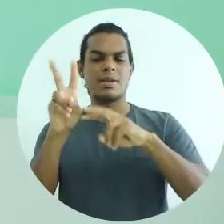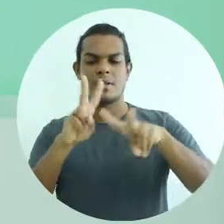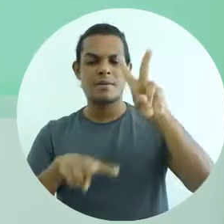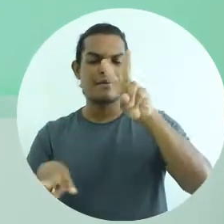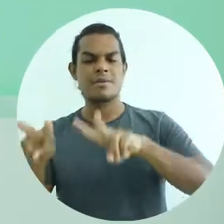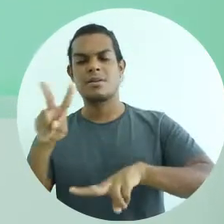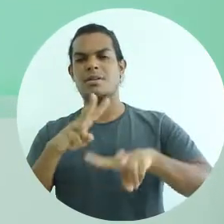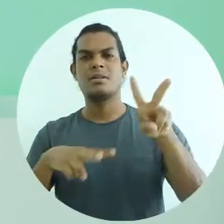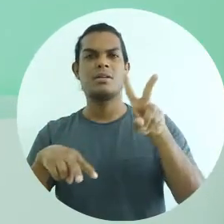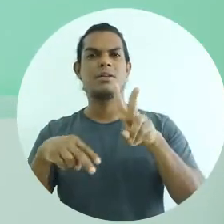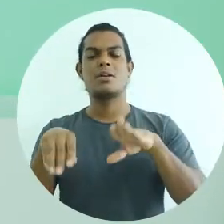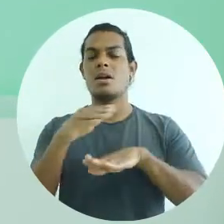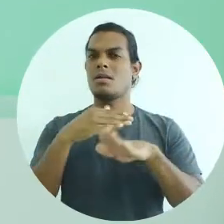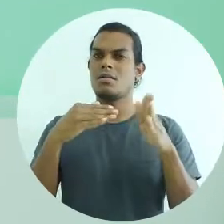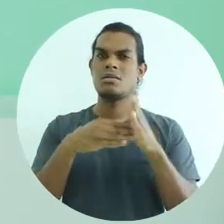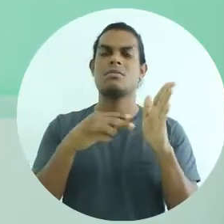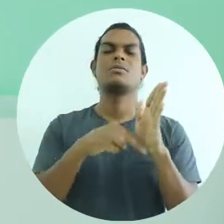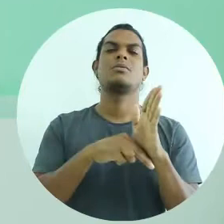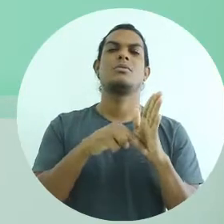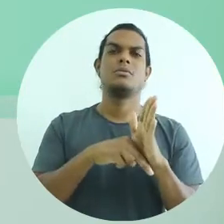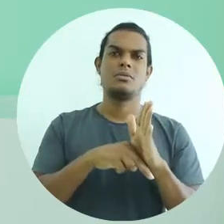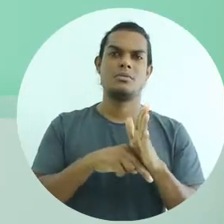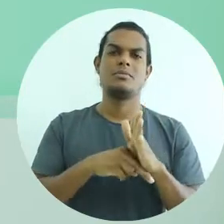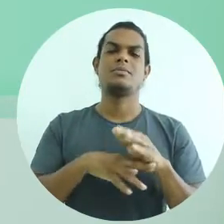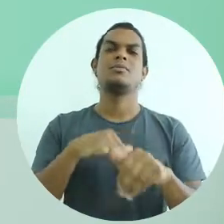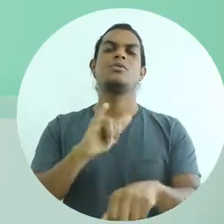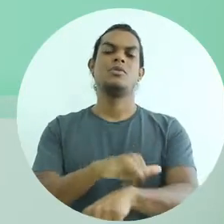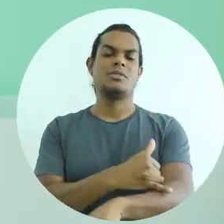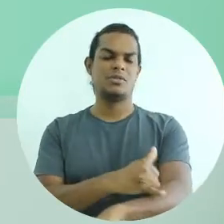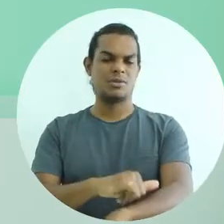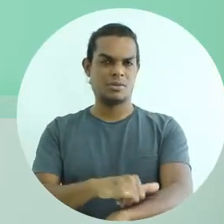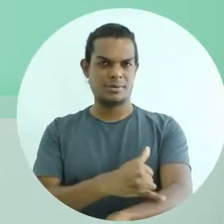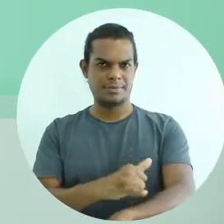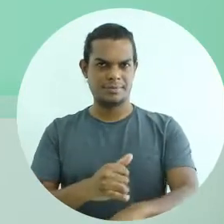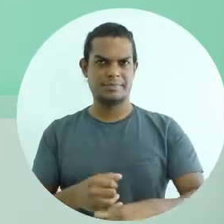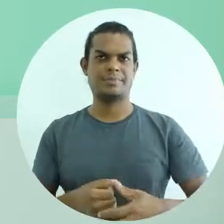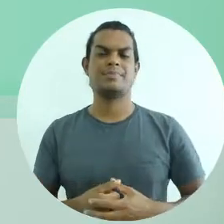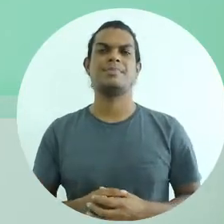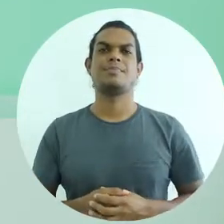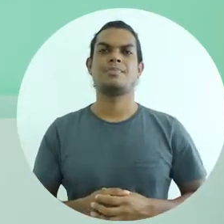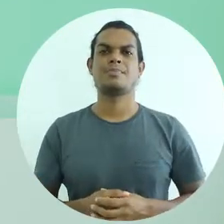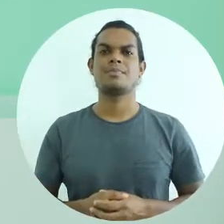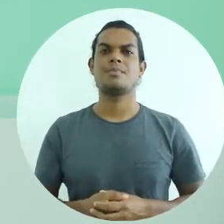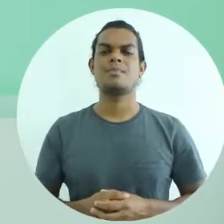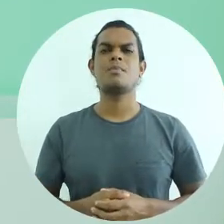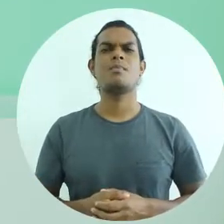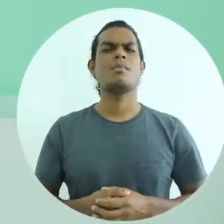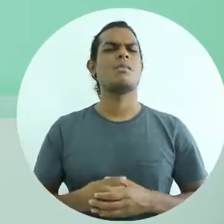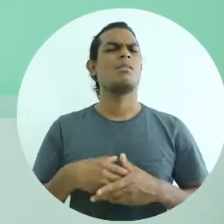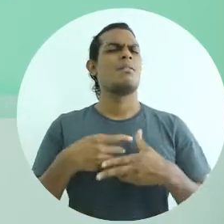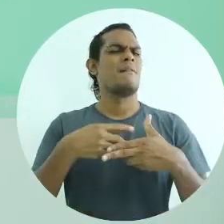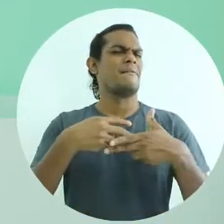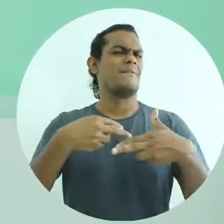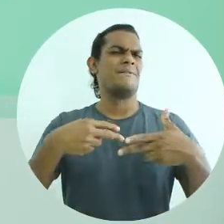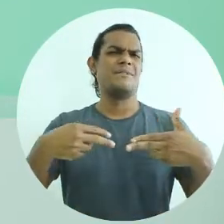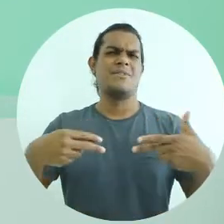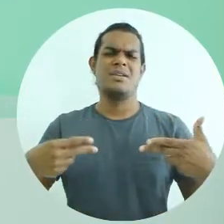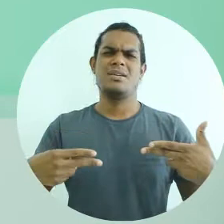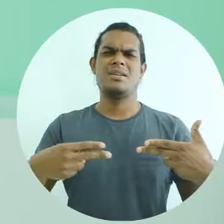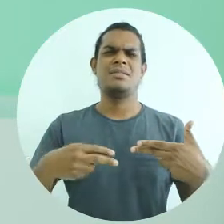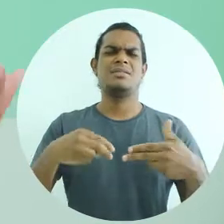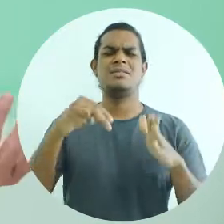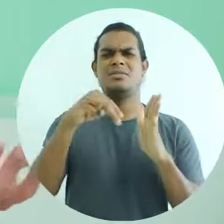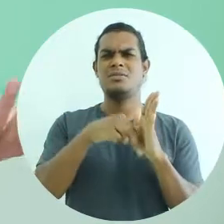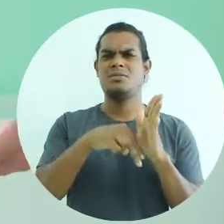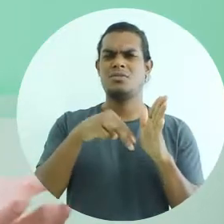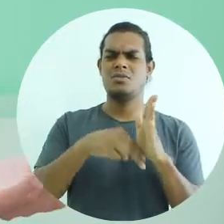daqueles requisitos que ela optou por fazer funcionar para ter melhores resultados. E são várias as normas de qualidade, gente. São